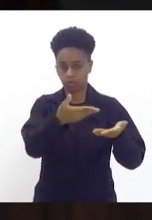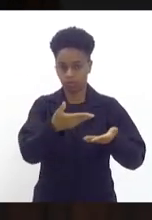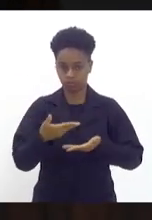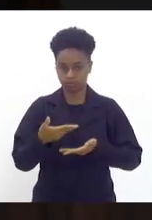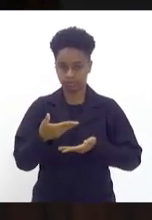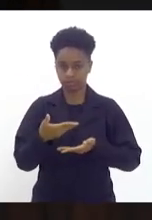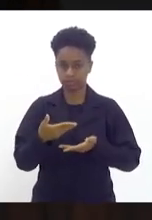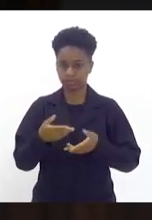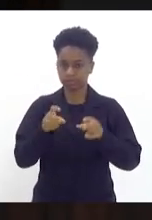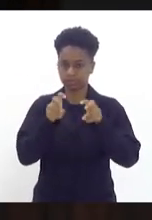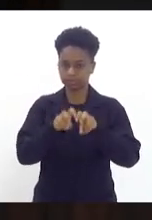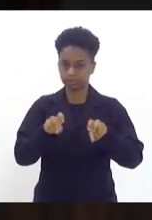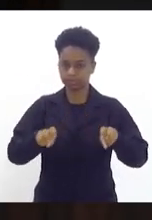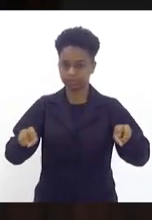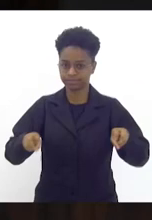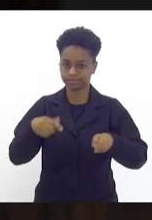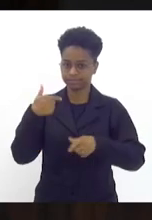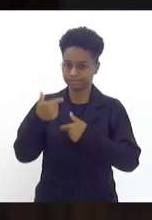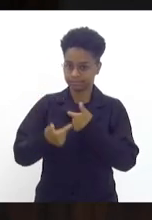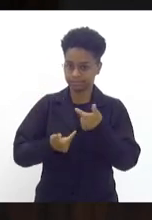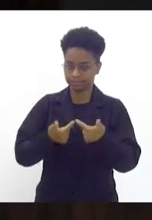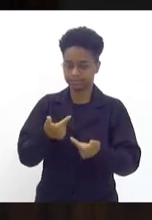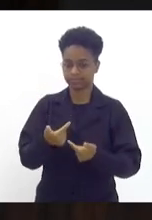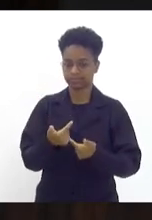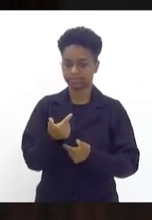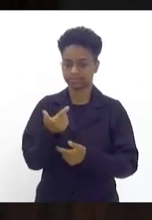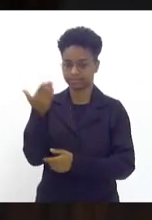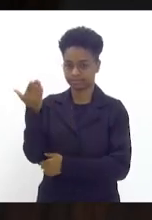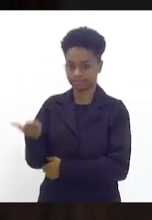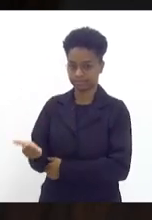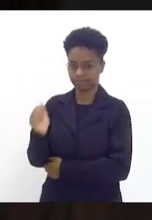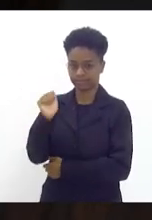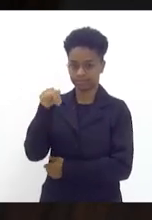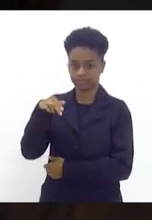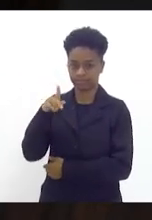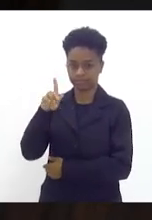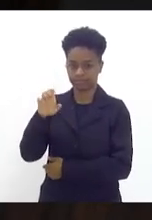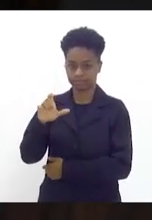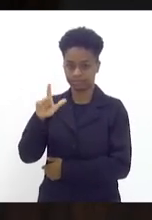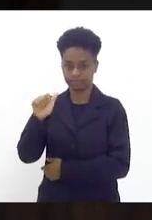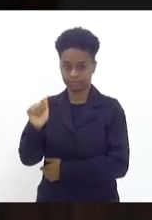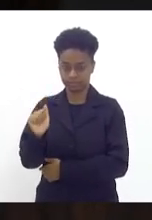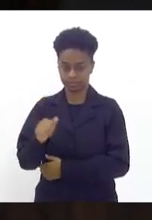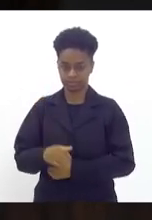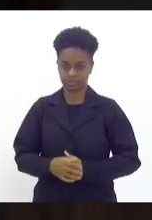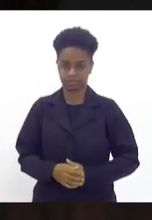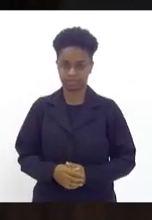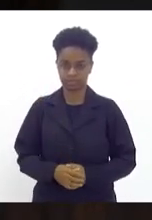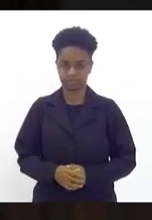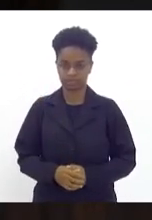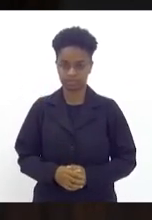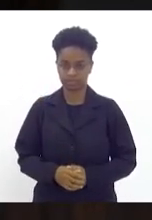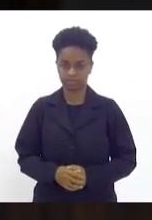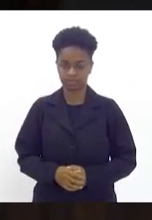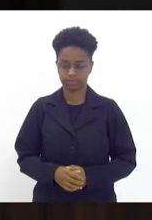da nossa mesa de trabalhos a doutora Ângela Gandra Martins.